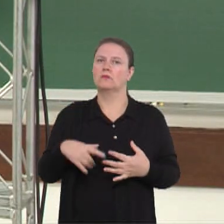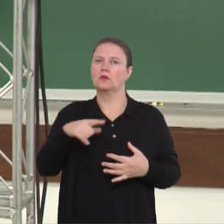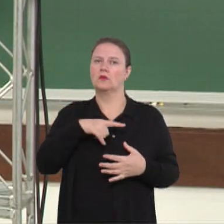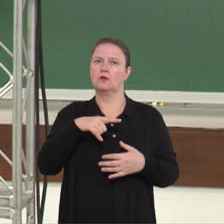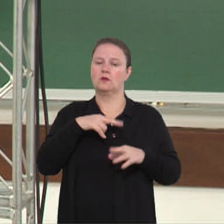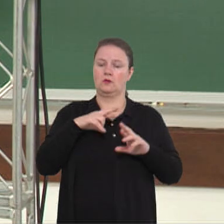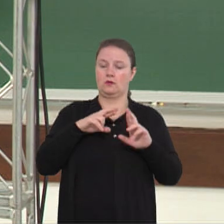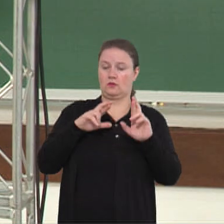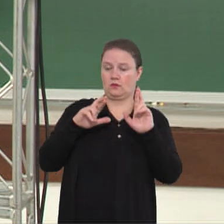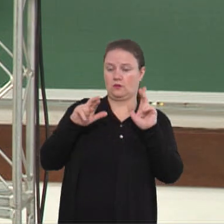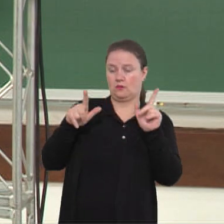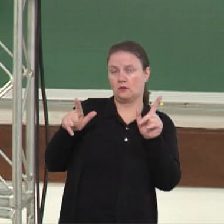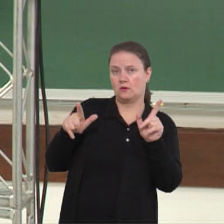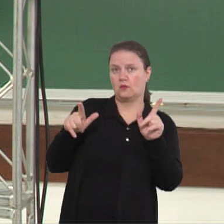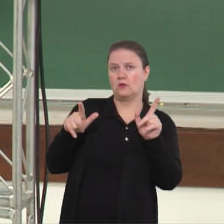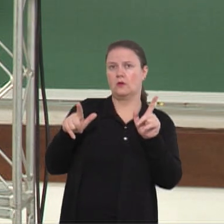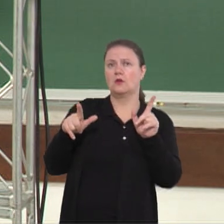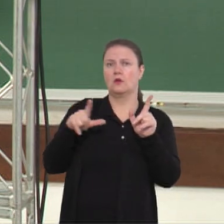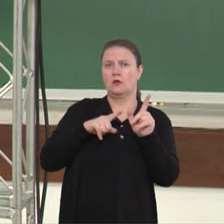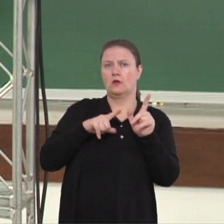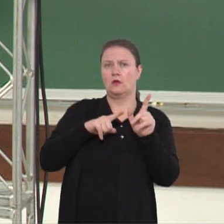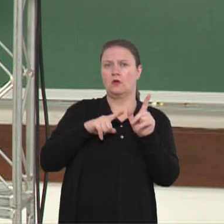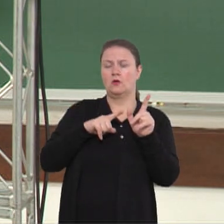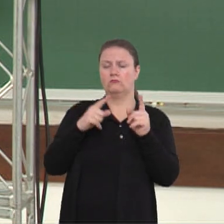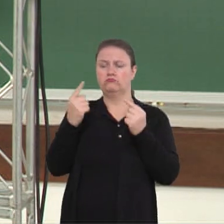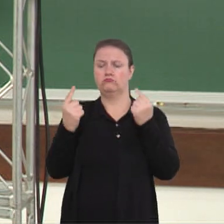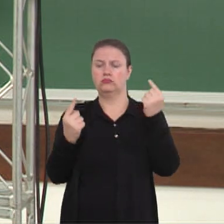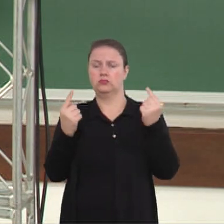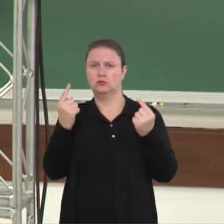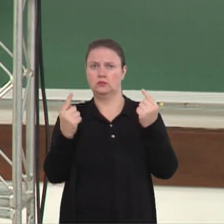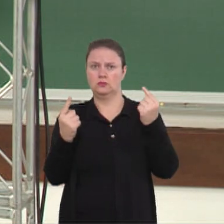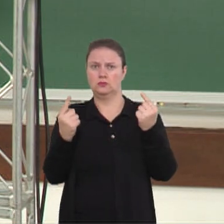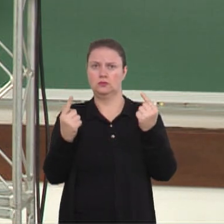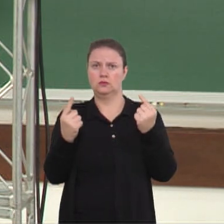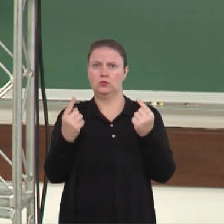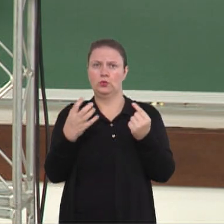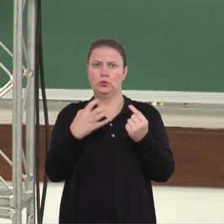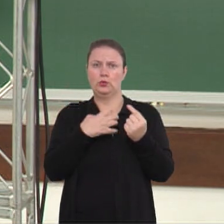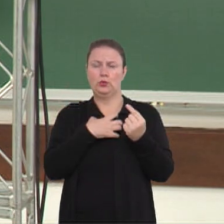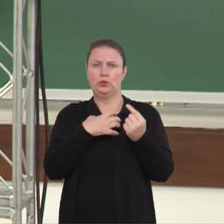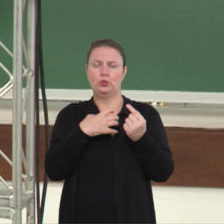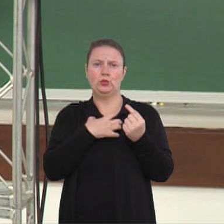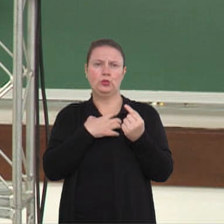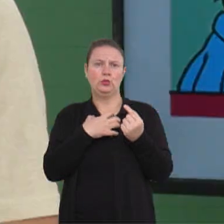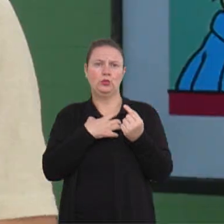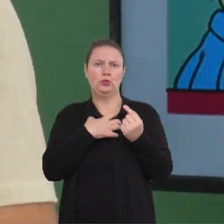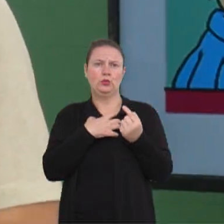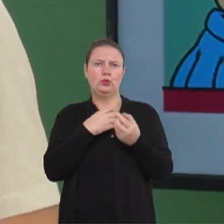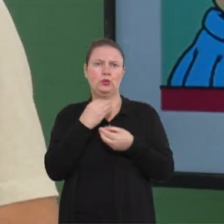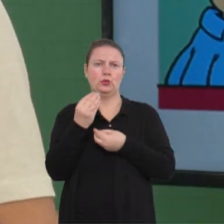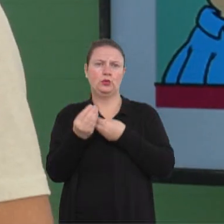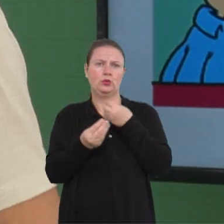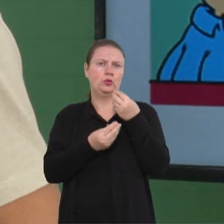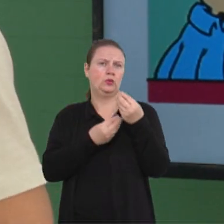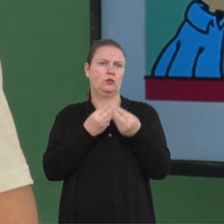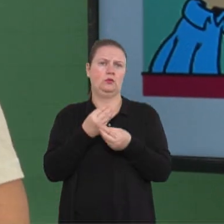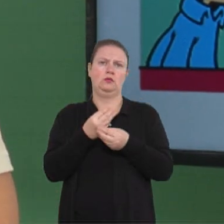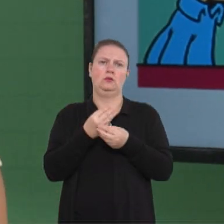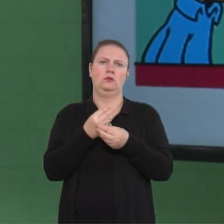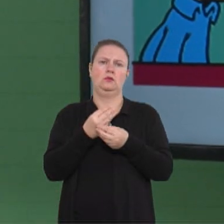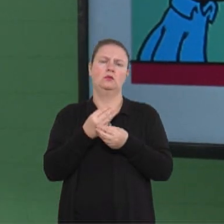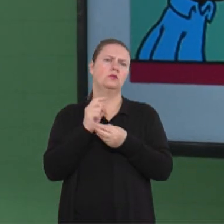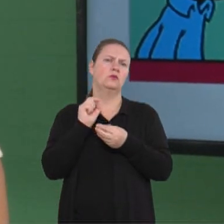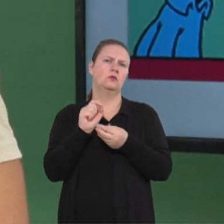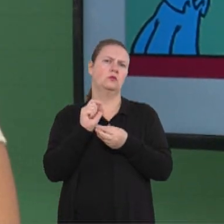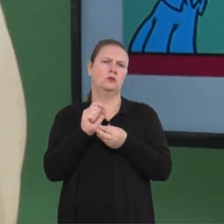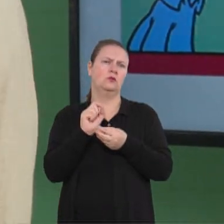entre children still not a seguinte qualquer forma de contração na língua inglesa é info